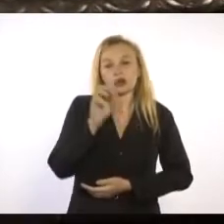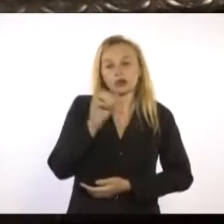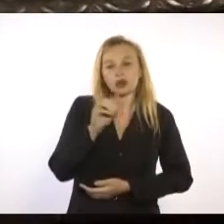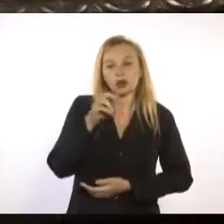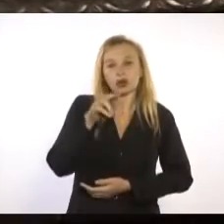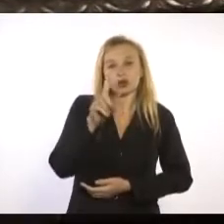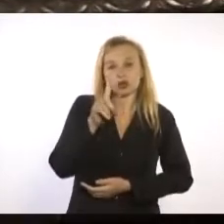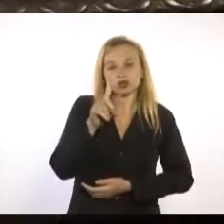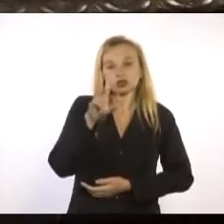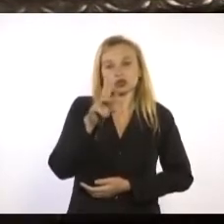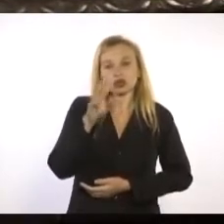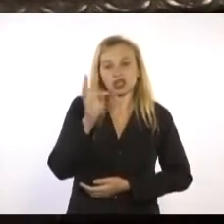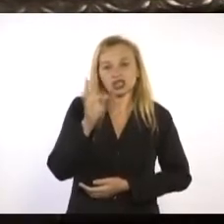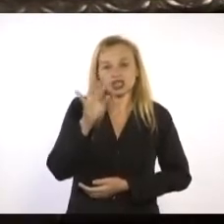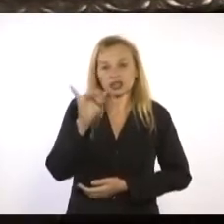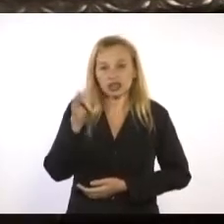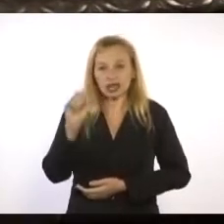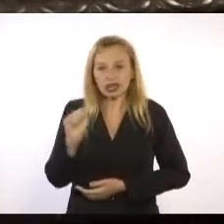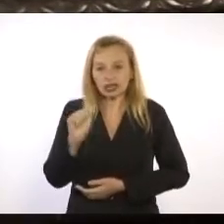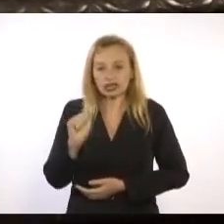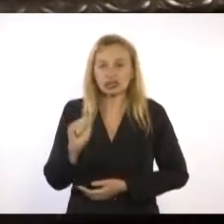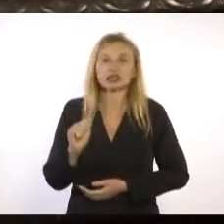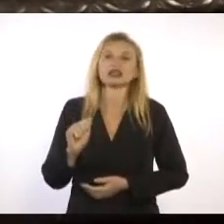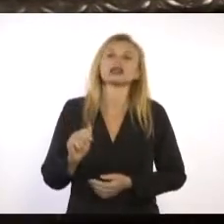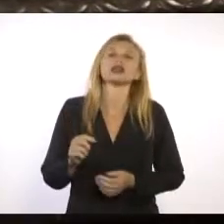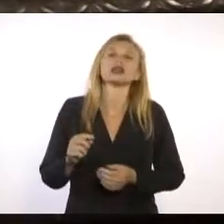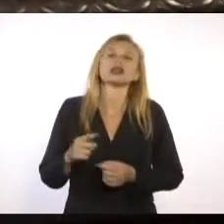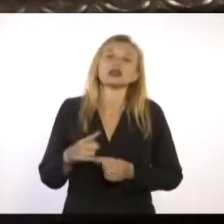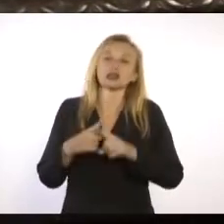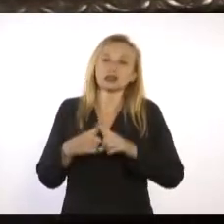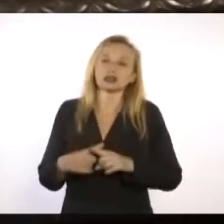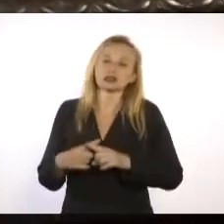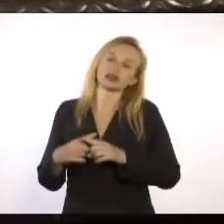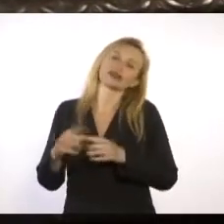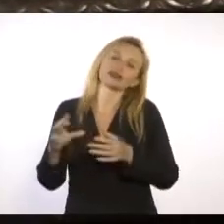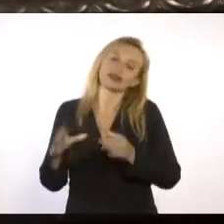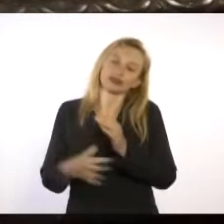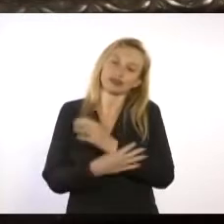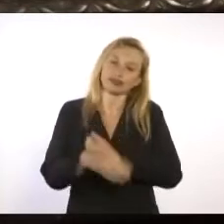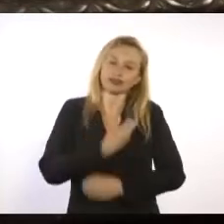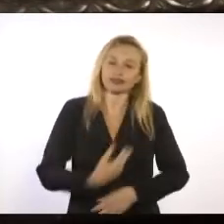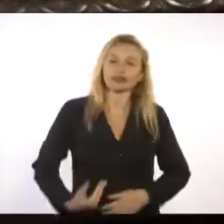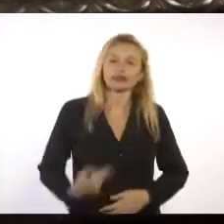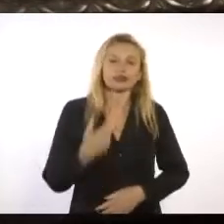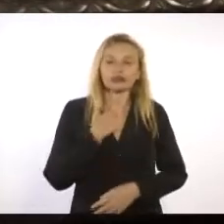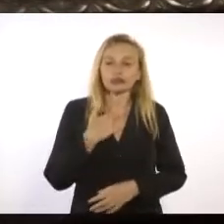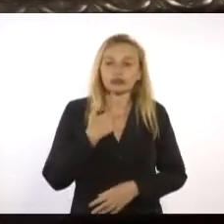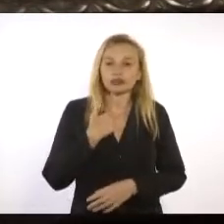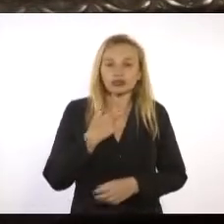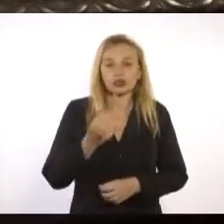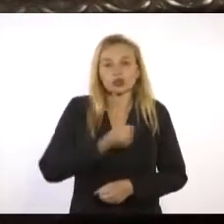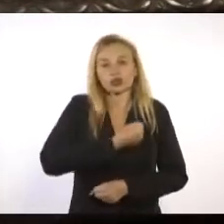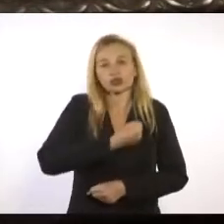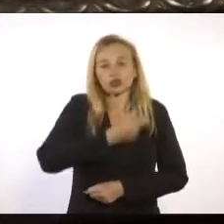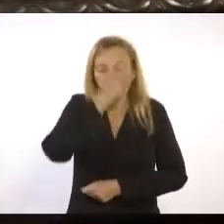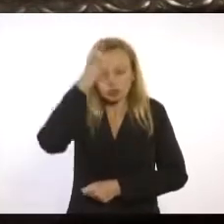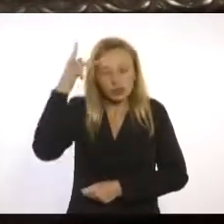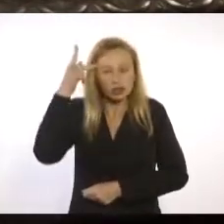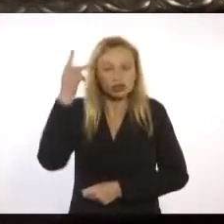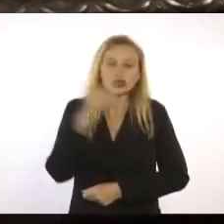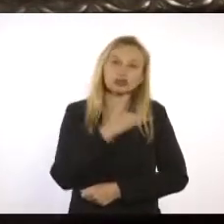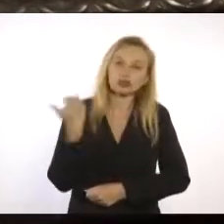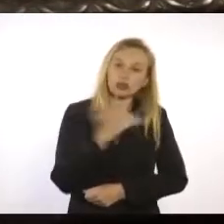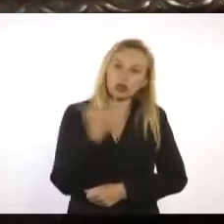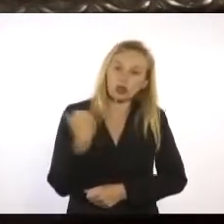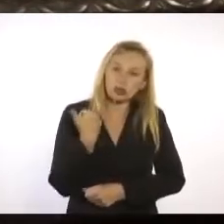de corpos jogados pelo chão, como muitas vezes leva a crer o governador do estado, de ser um saldo positivo